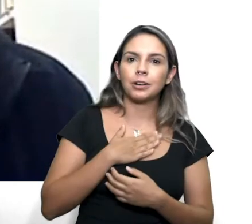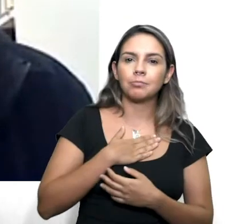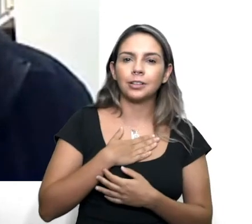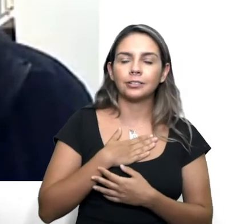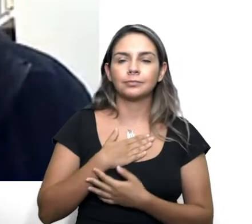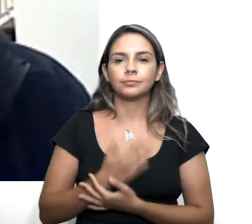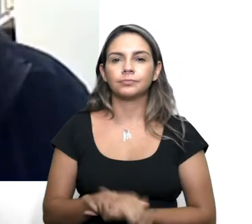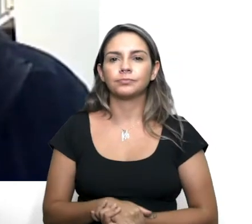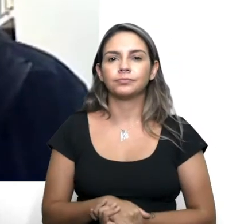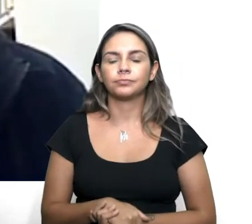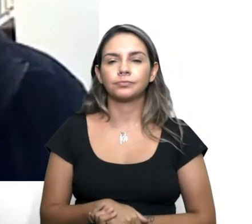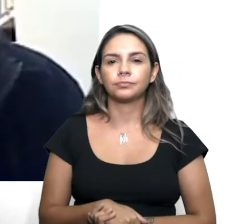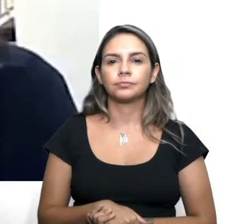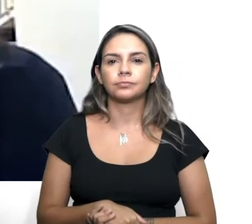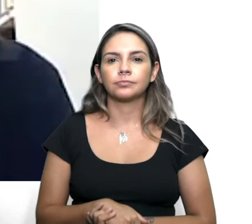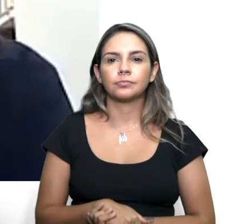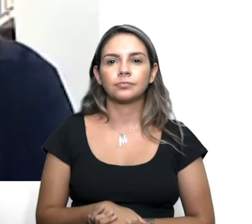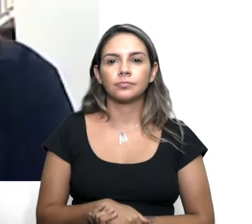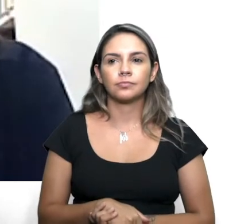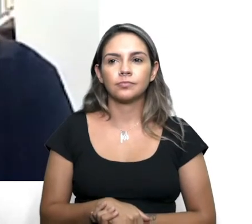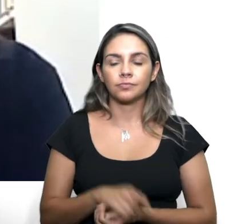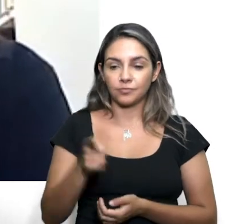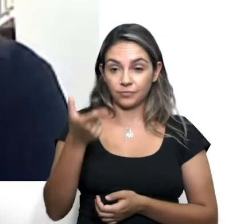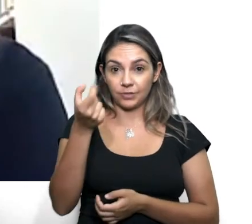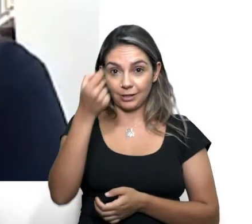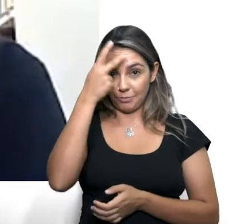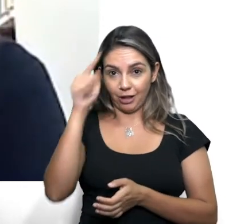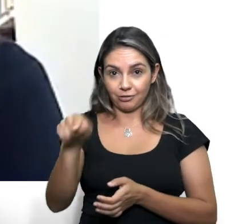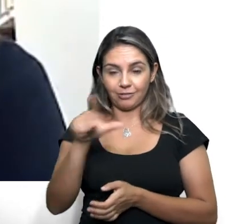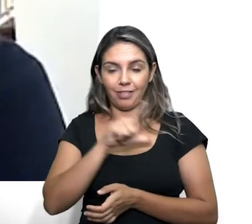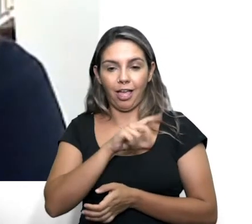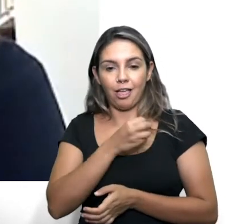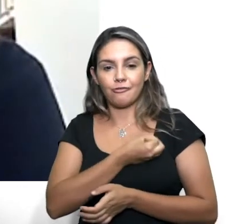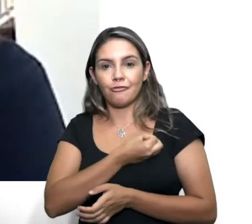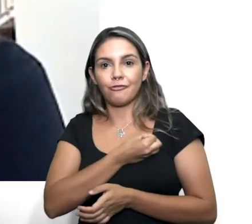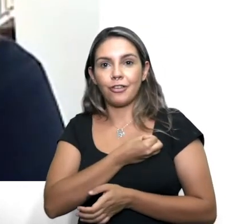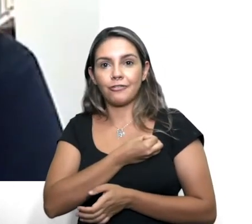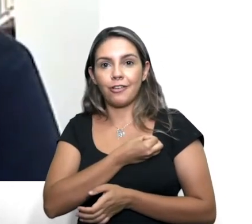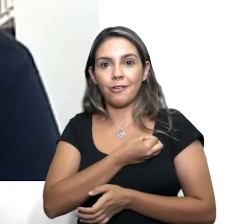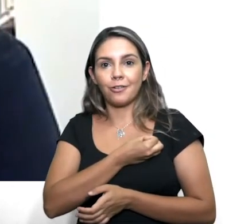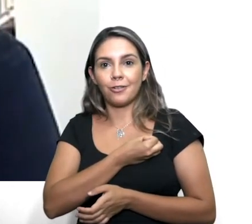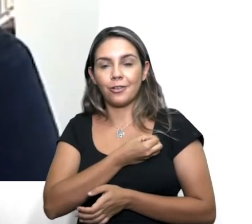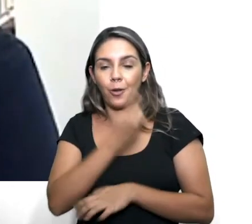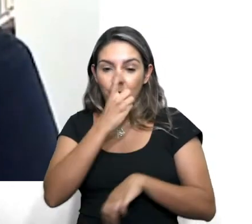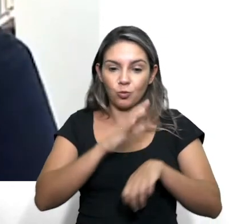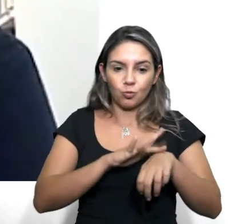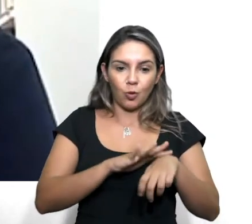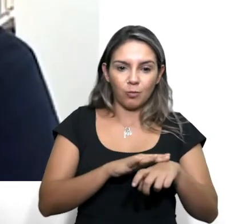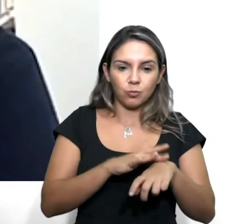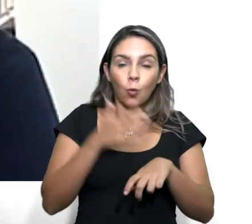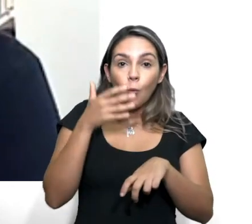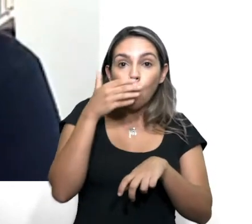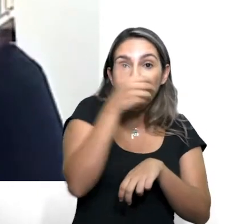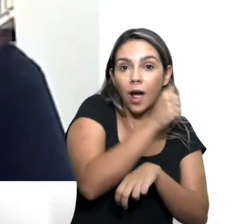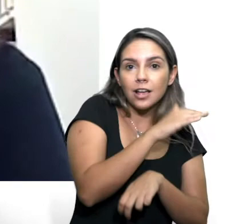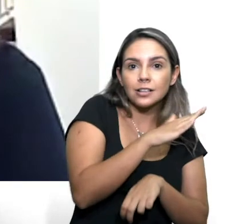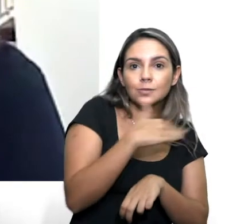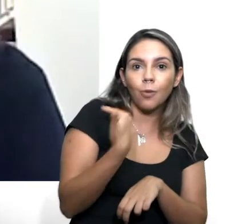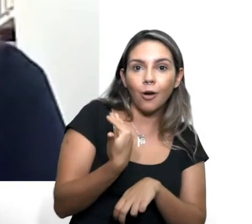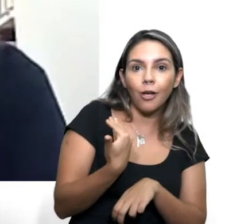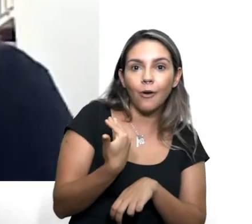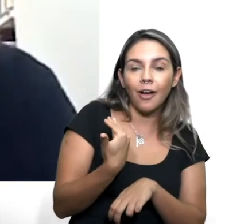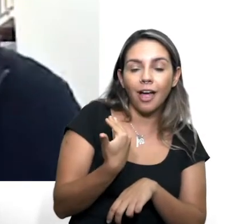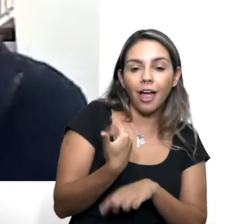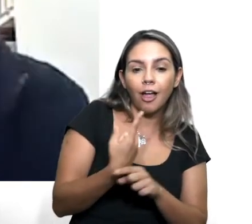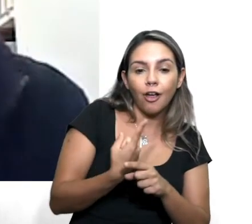a sua vida como 20 era aquela que tinha sobrevivido a uma doença que era aparentemente